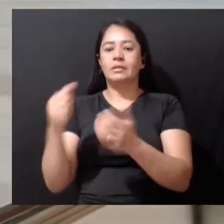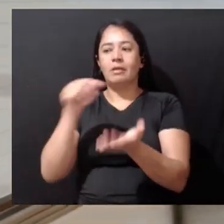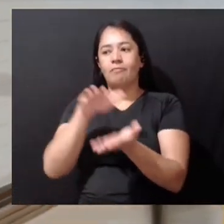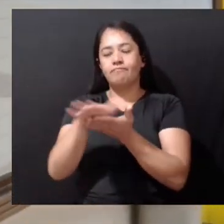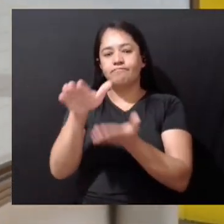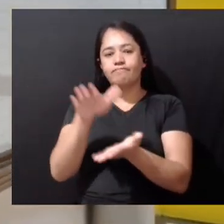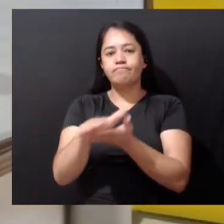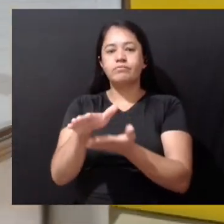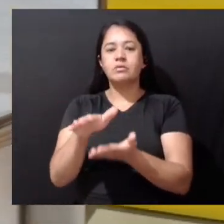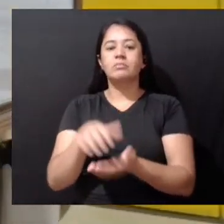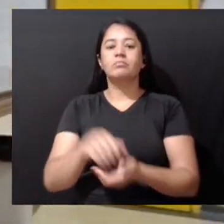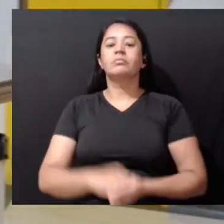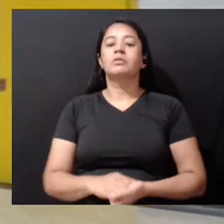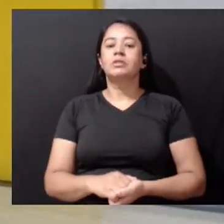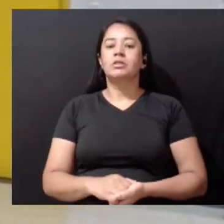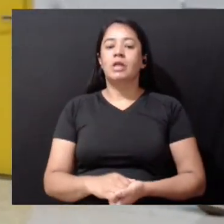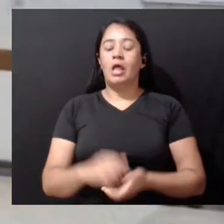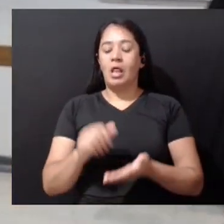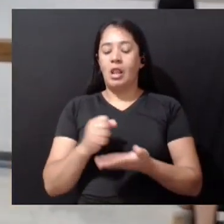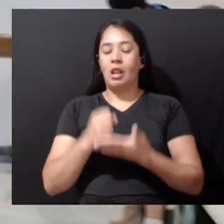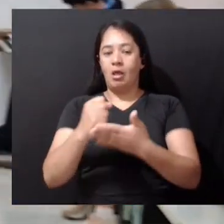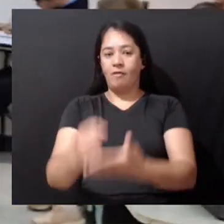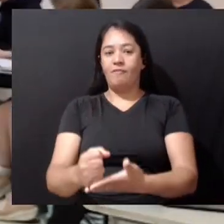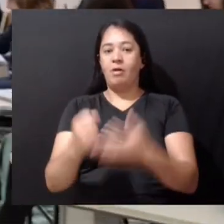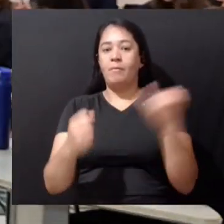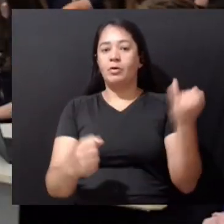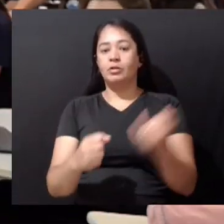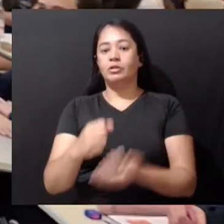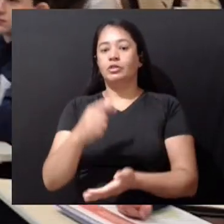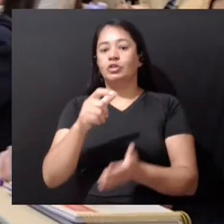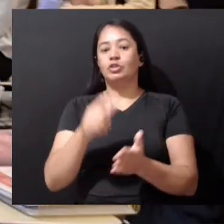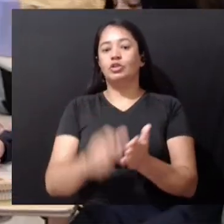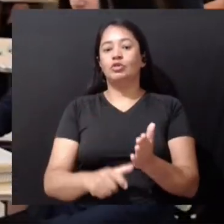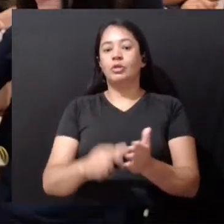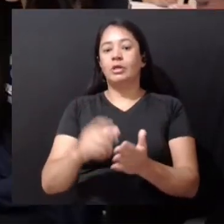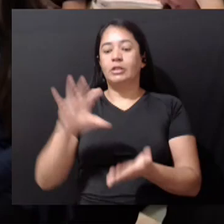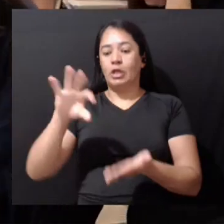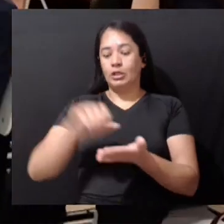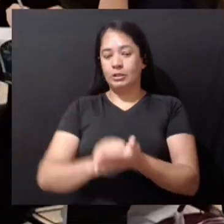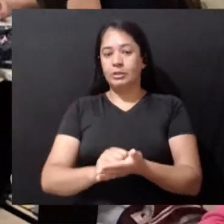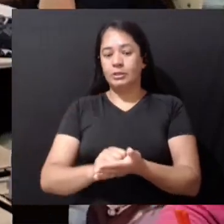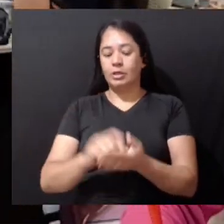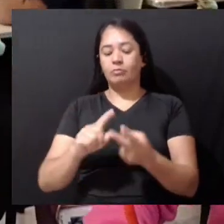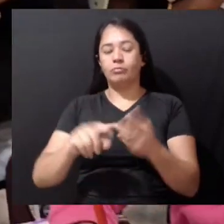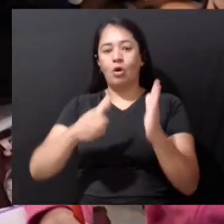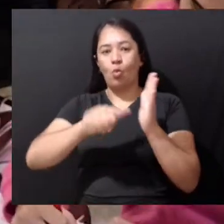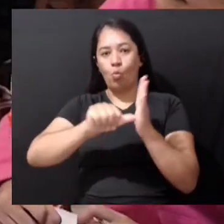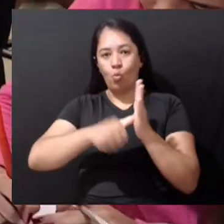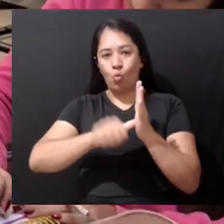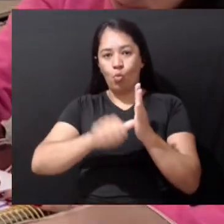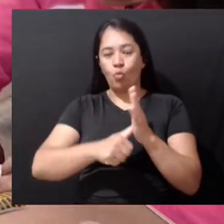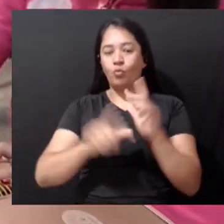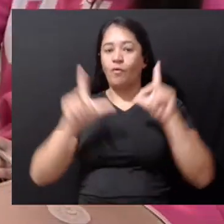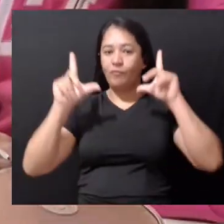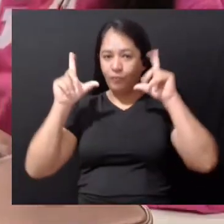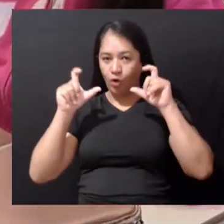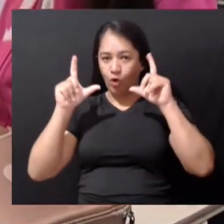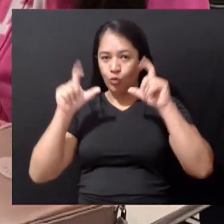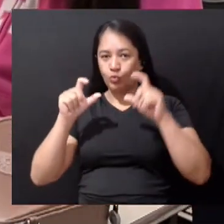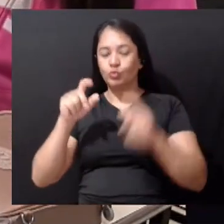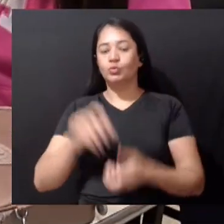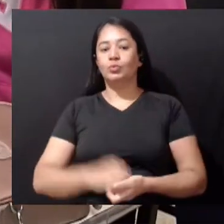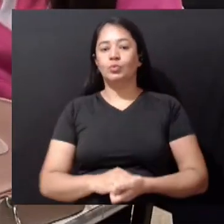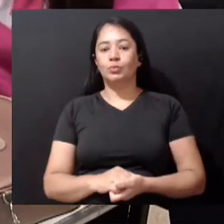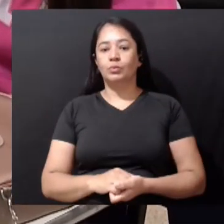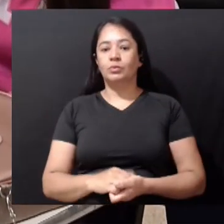importante ele levar o cartão de confirmação da inscrição, o documento original com foto, a caneta